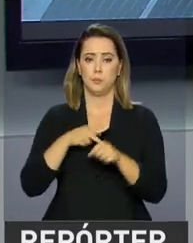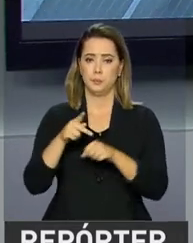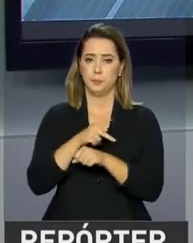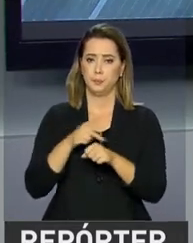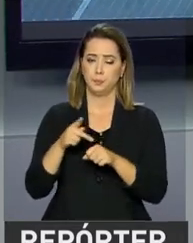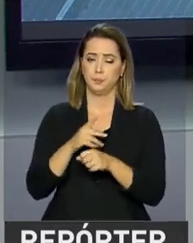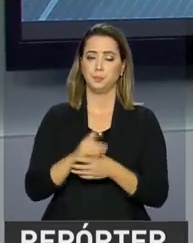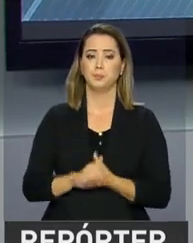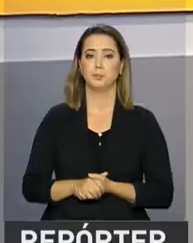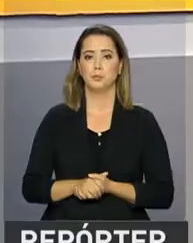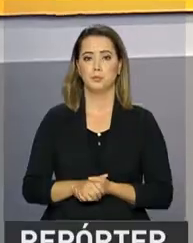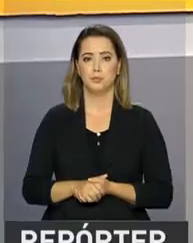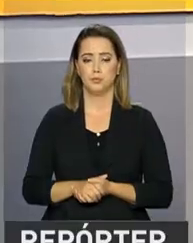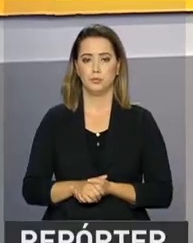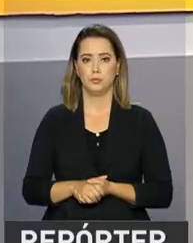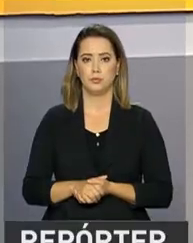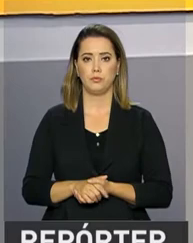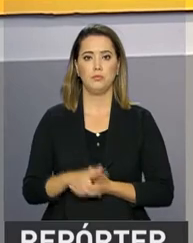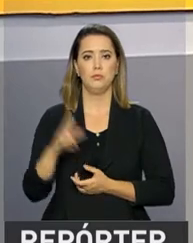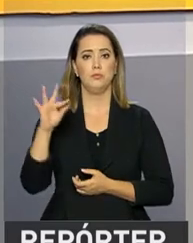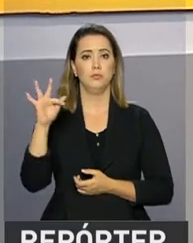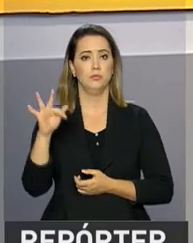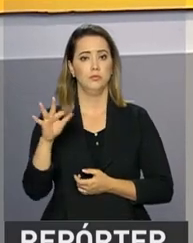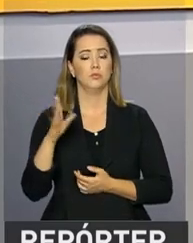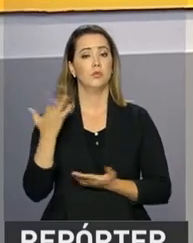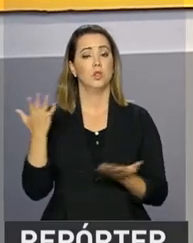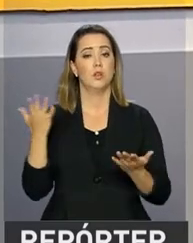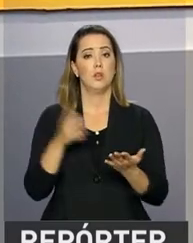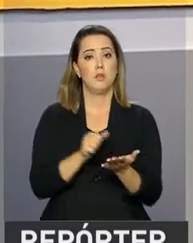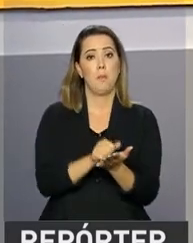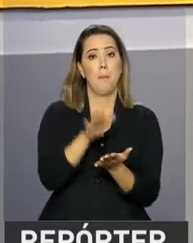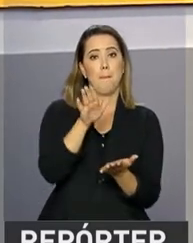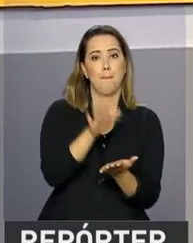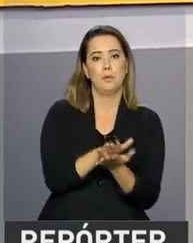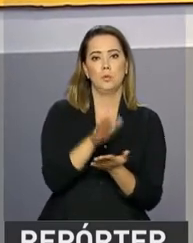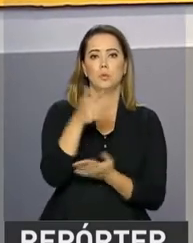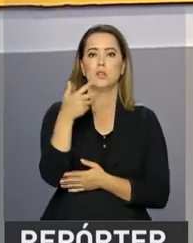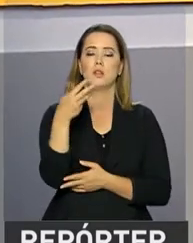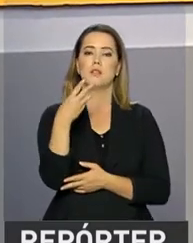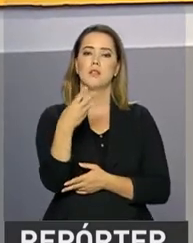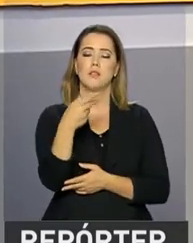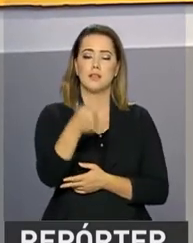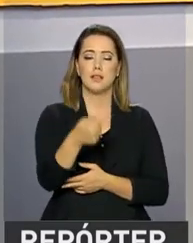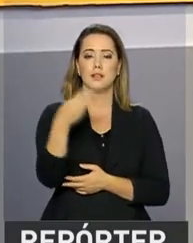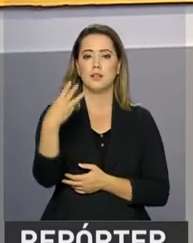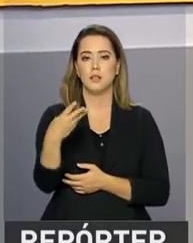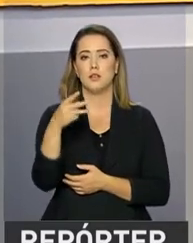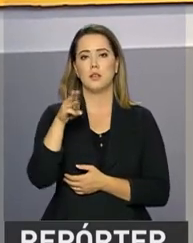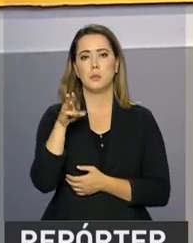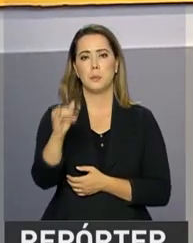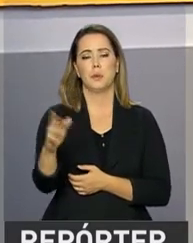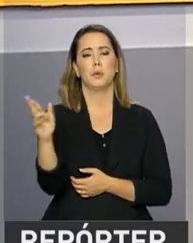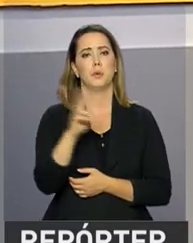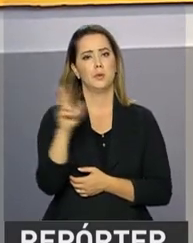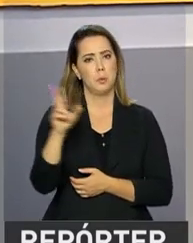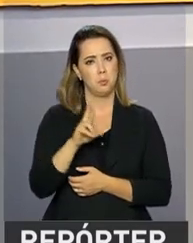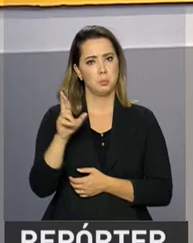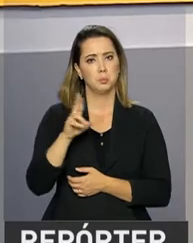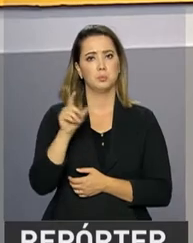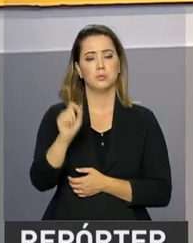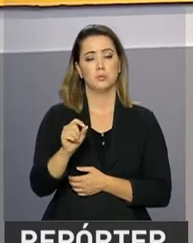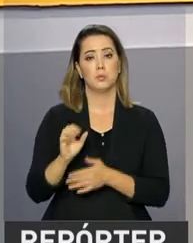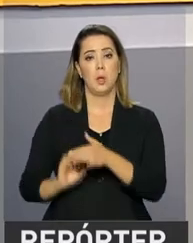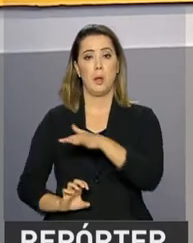membros a receita federal aplicou 73 bilhões em multas a pessoas físicas e empresas